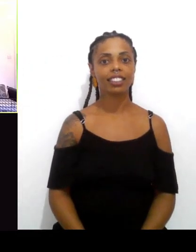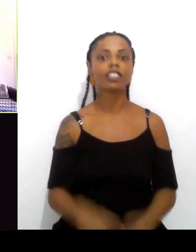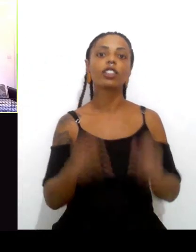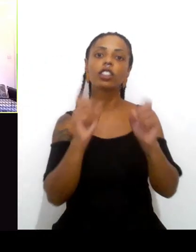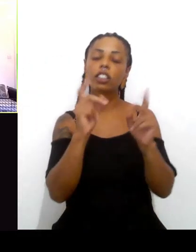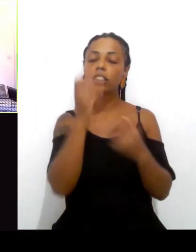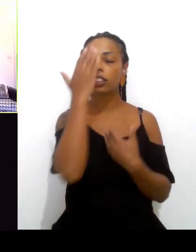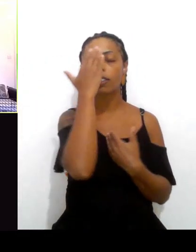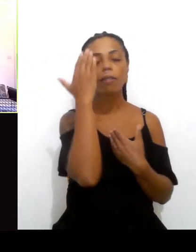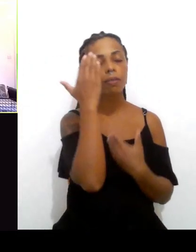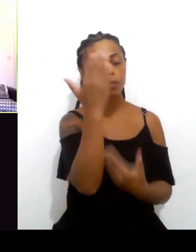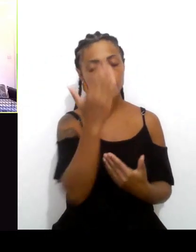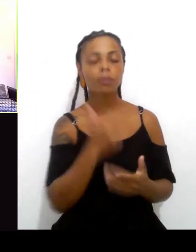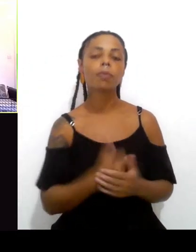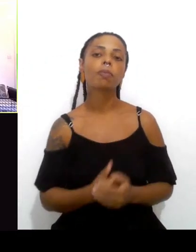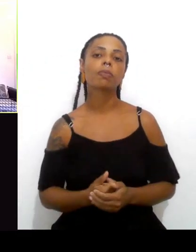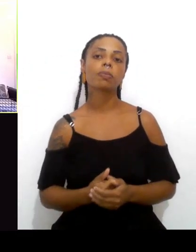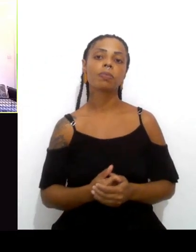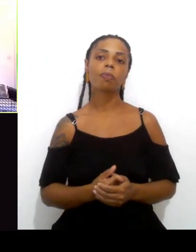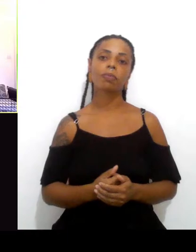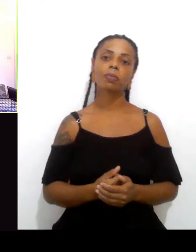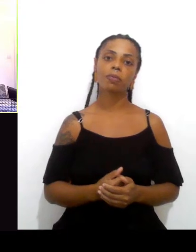muito obrigada